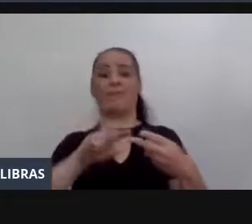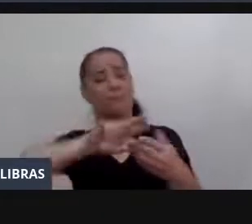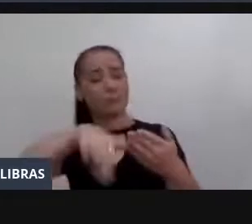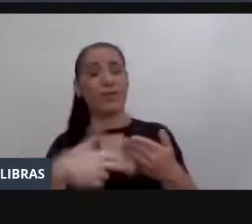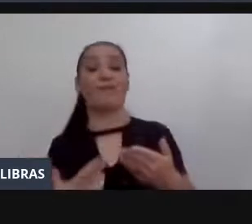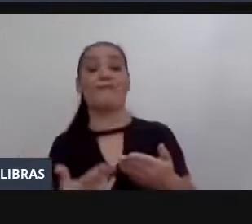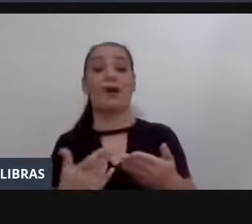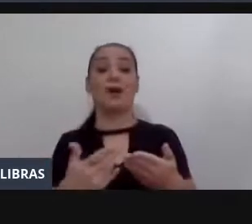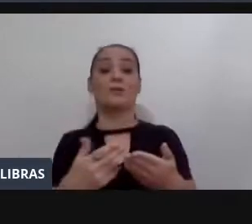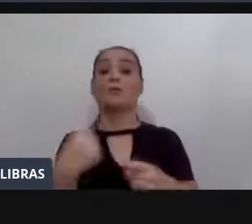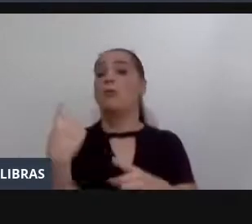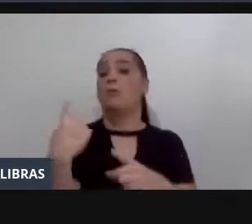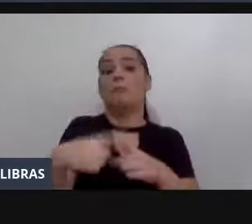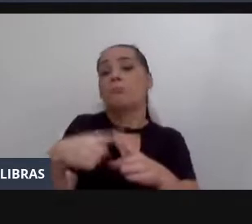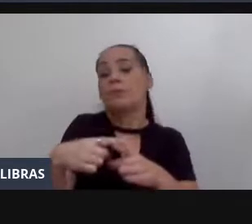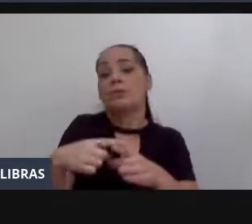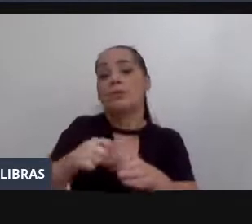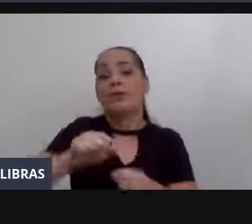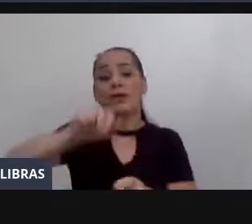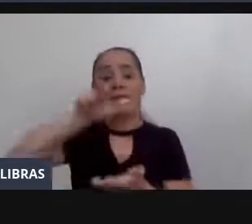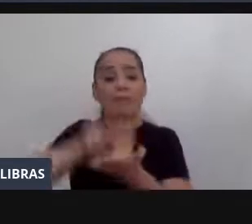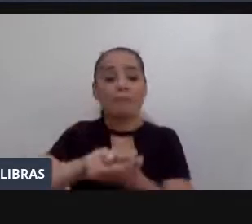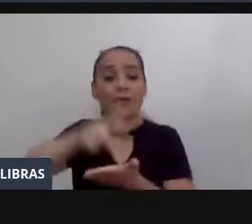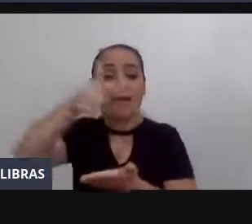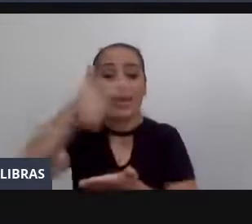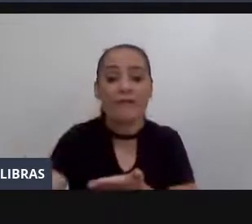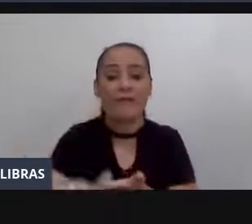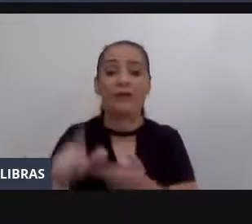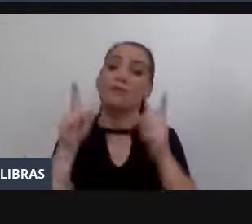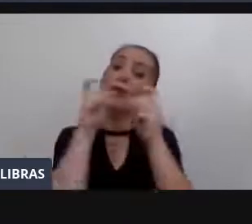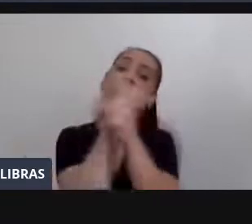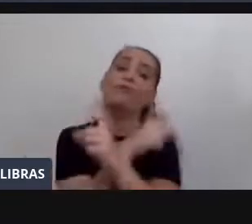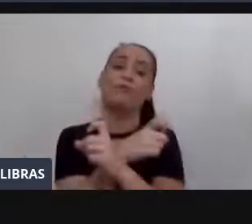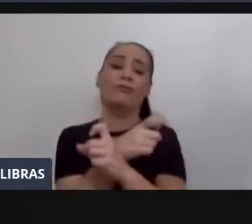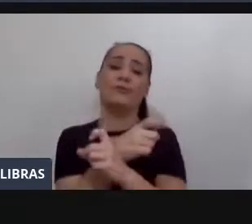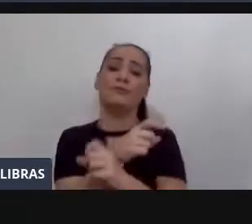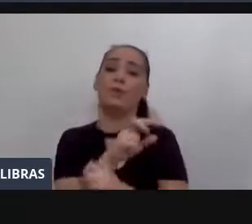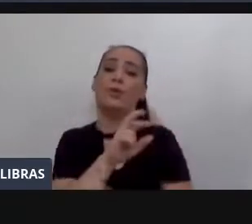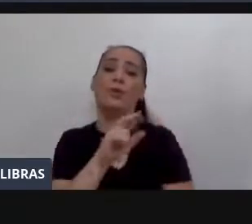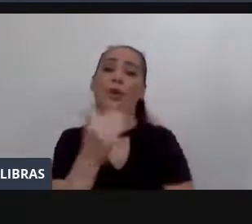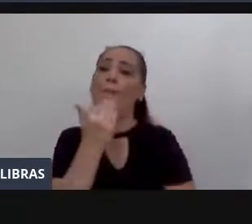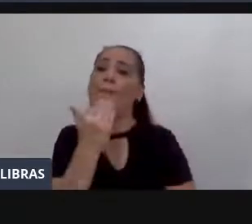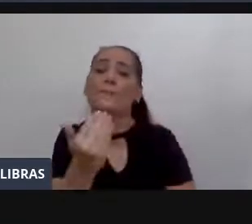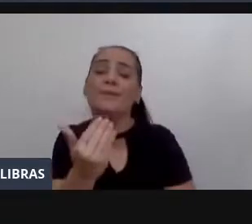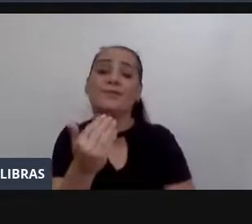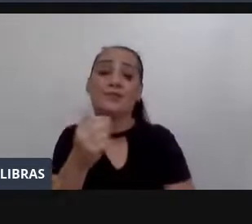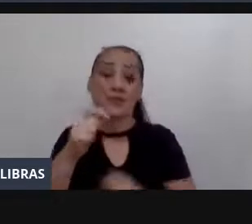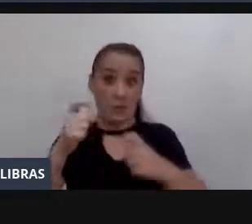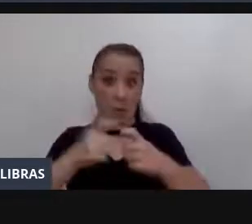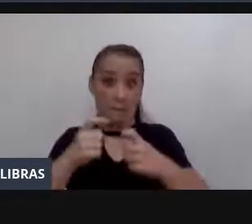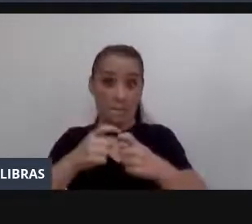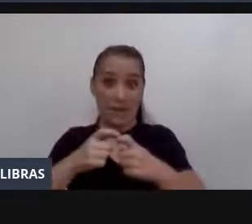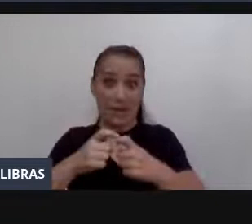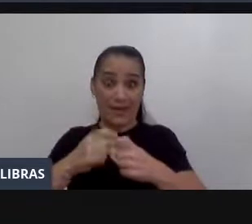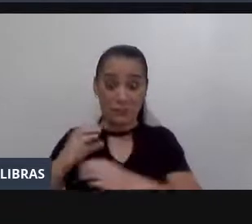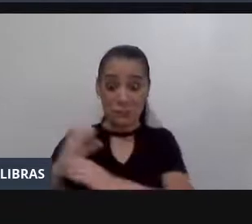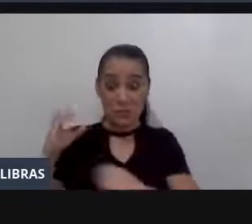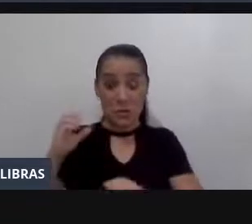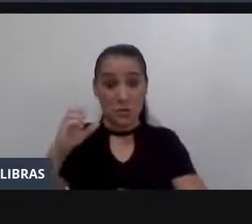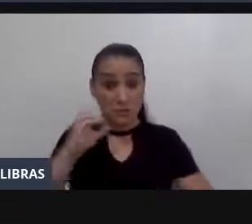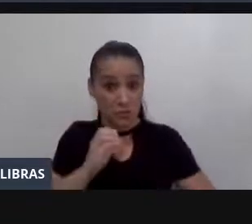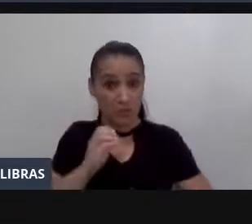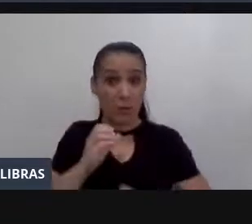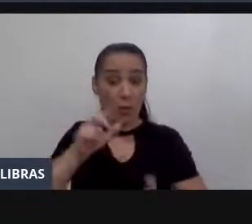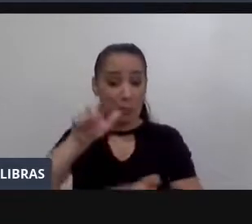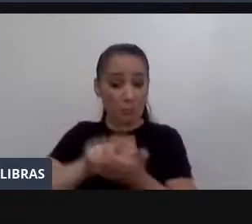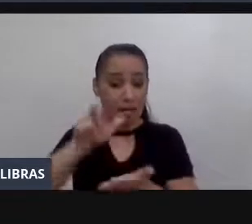o revalida é tão difícil. A gente não está pedindo para os médicos atuarem sem a revalidação do diploma, mas se só tem duas formas de revalidar, uma é